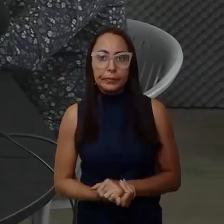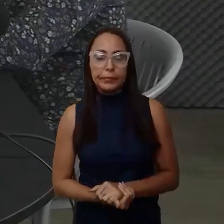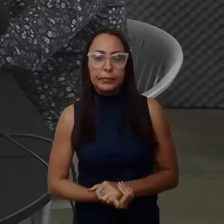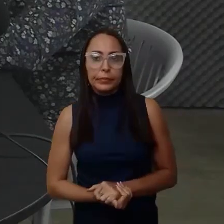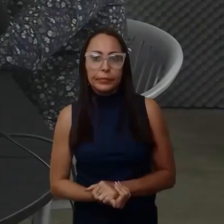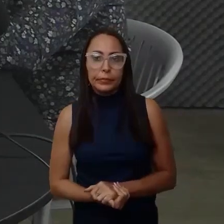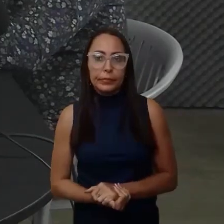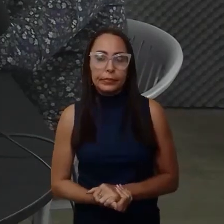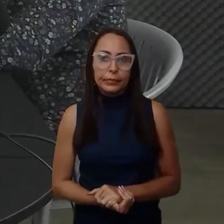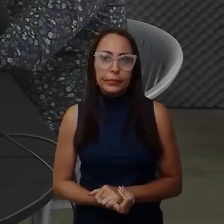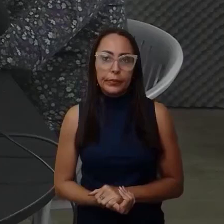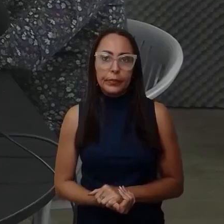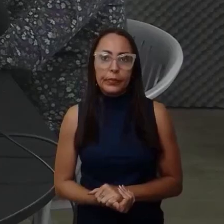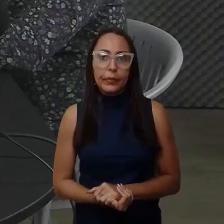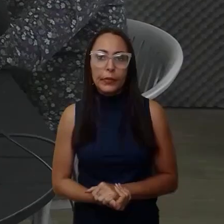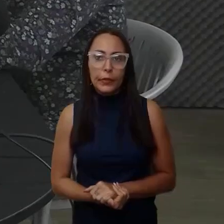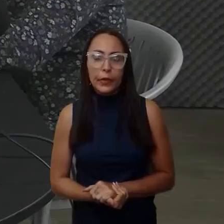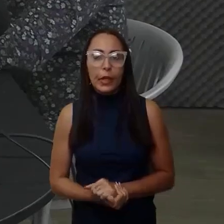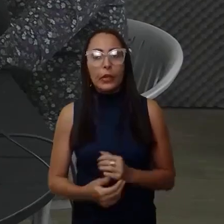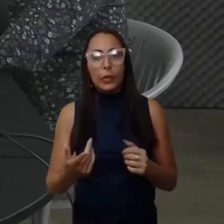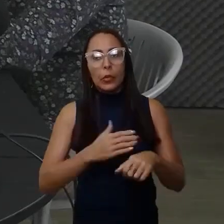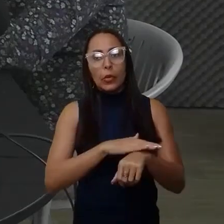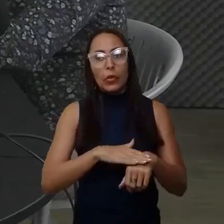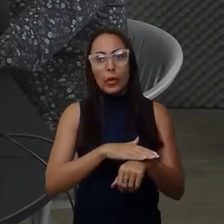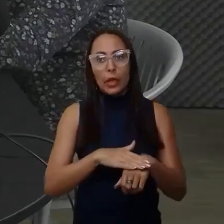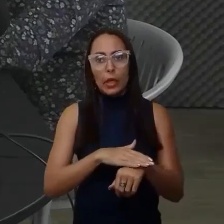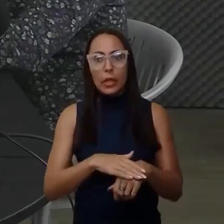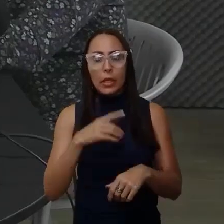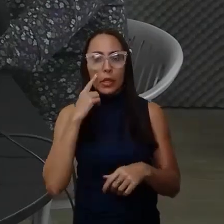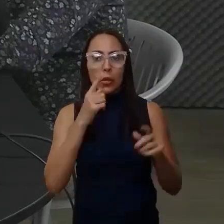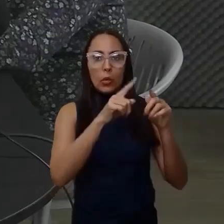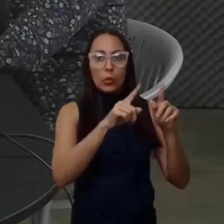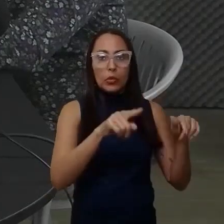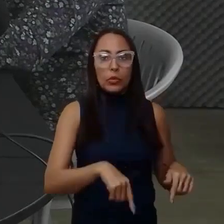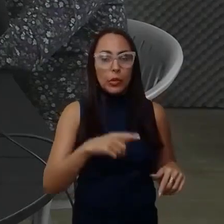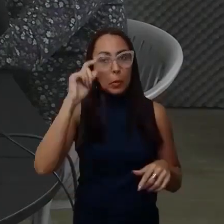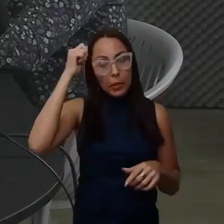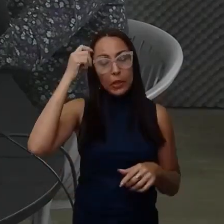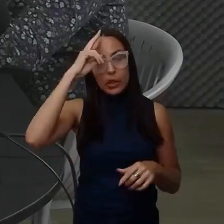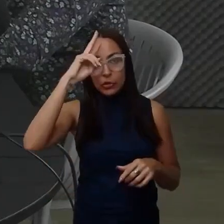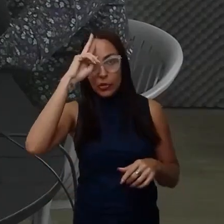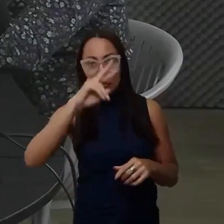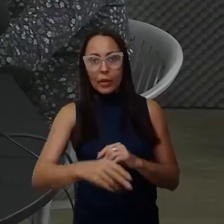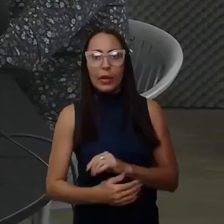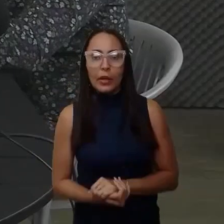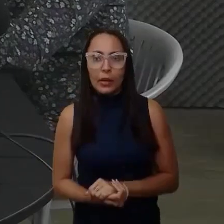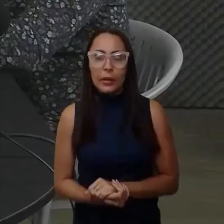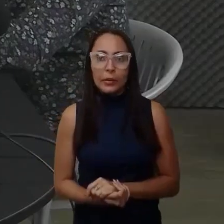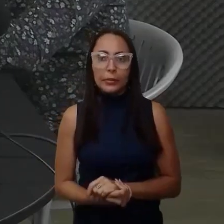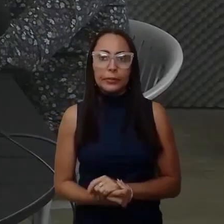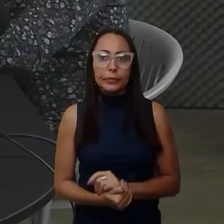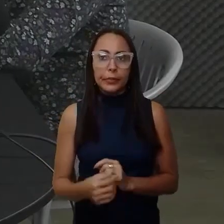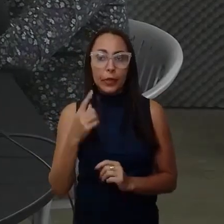Que bacana. Eu vou conversar um pouquinho com o Dani sobre o projeto Pretas da História, Dani, porque é um